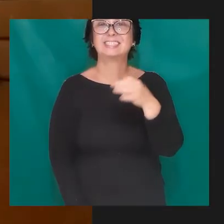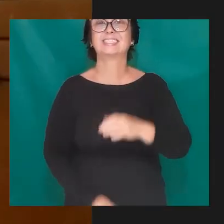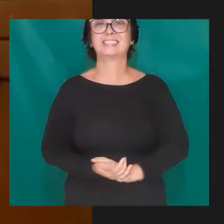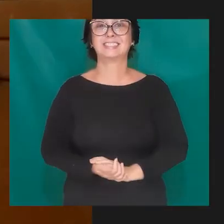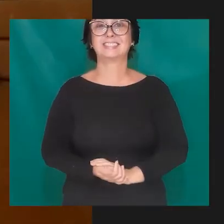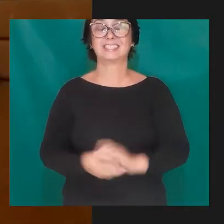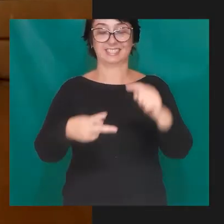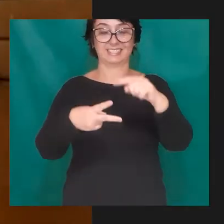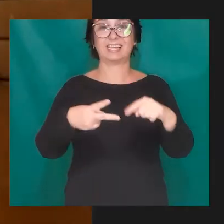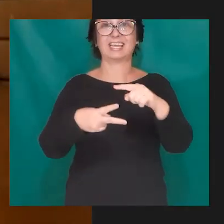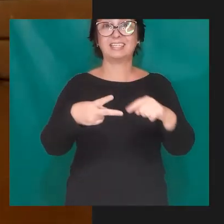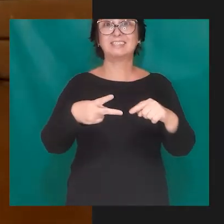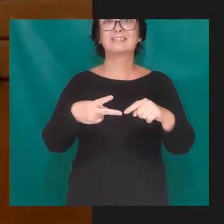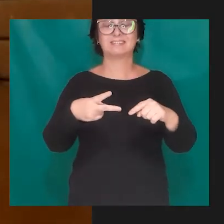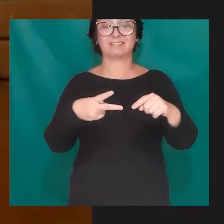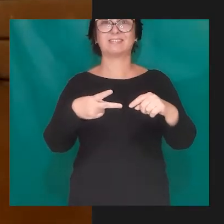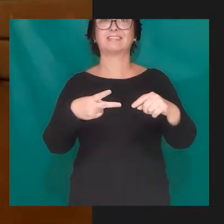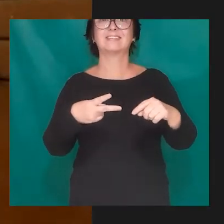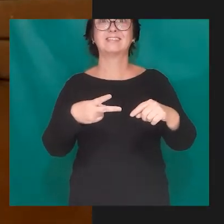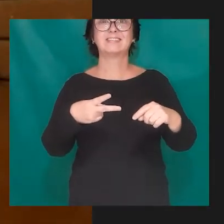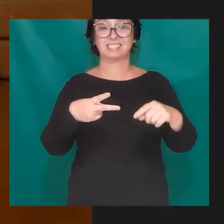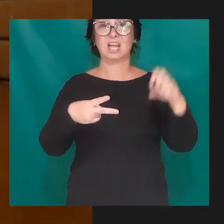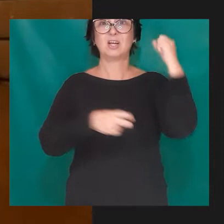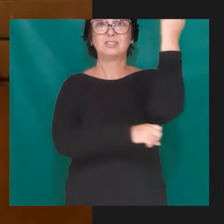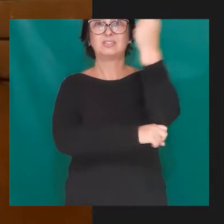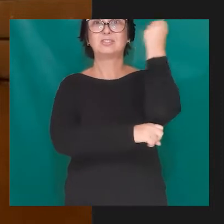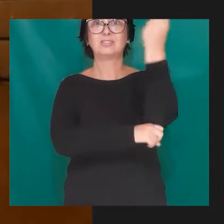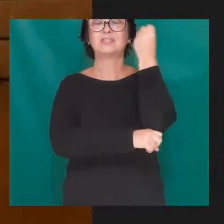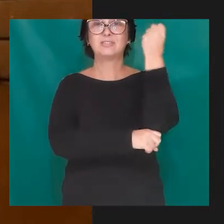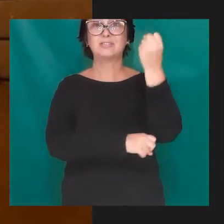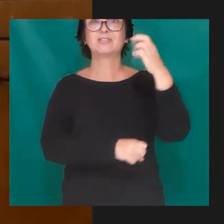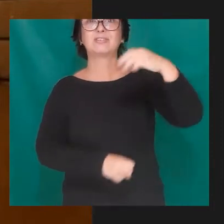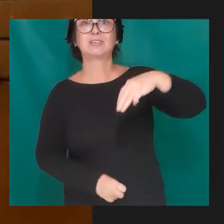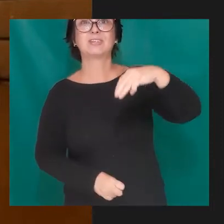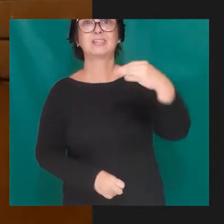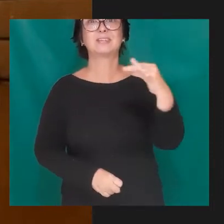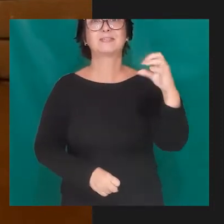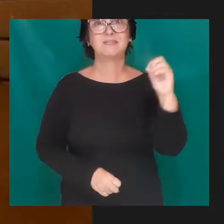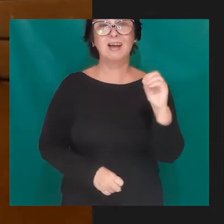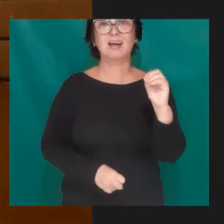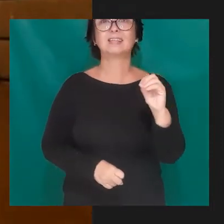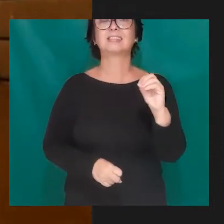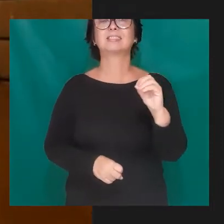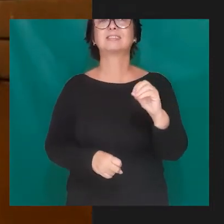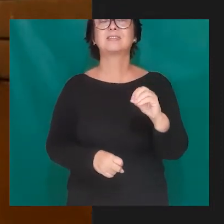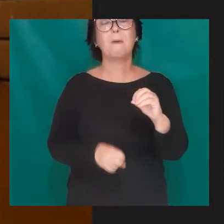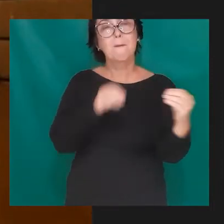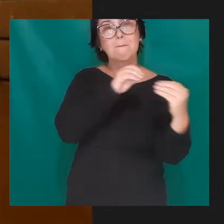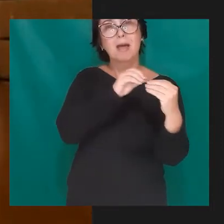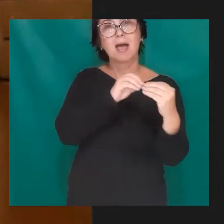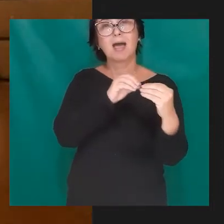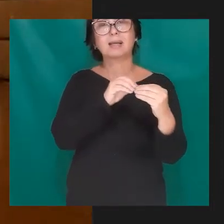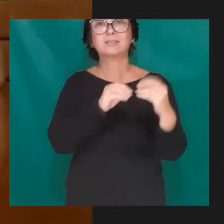Tem duas em Santa Catarina, 13 aqui no Rio Grande do Sul, e agora em março começa o grupo do Uruguai, que é muito próximo aqui, né? Que